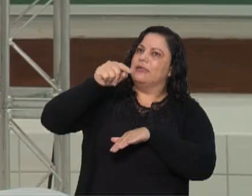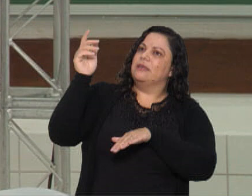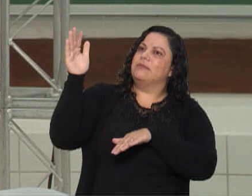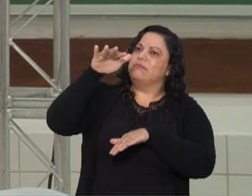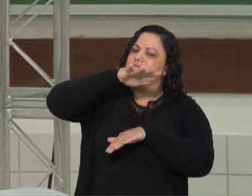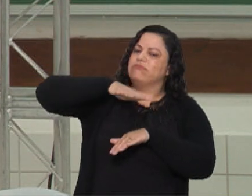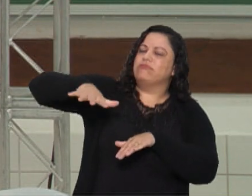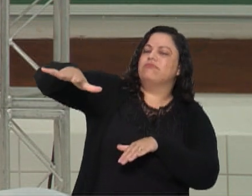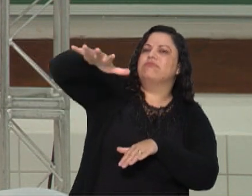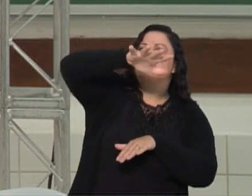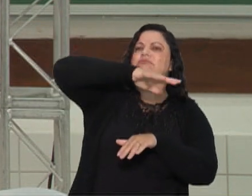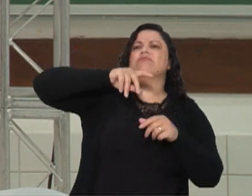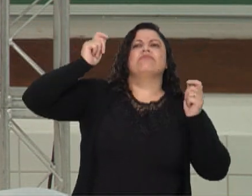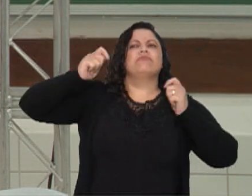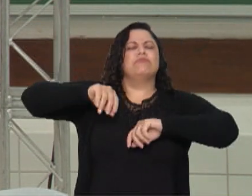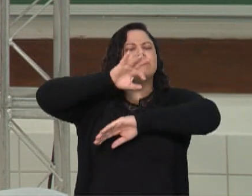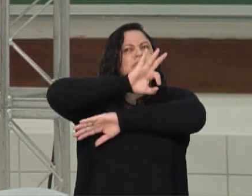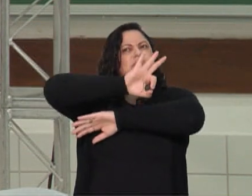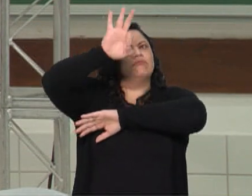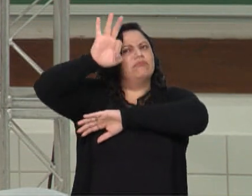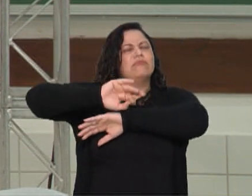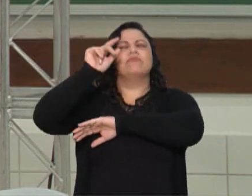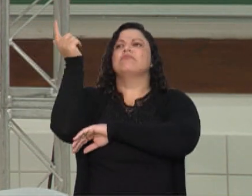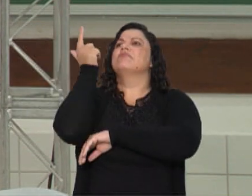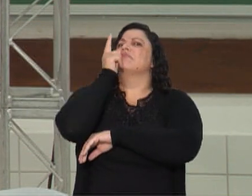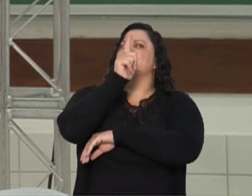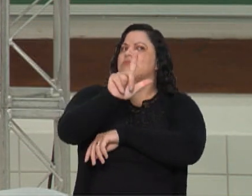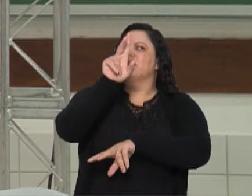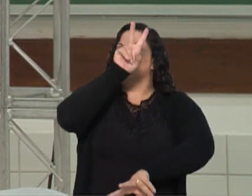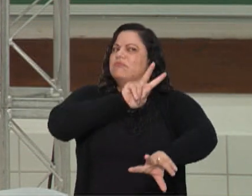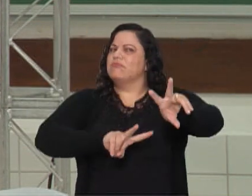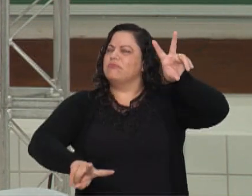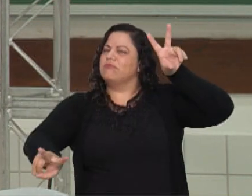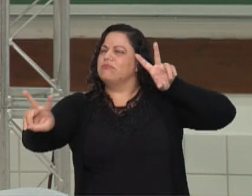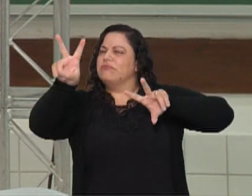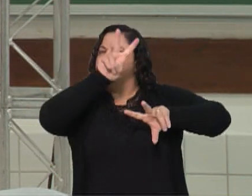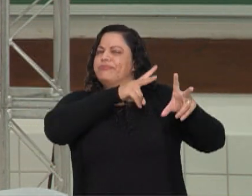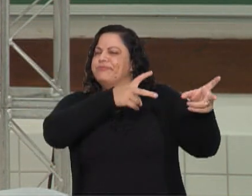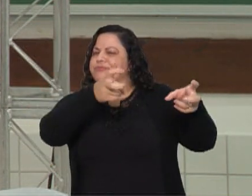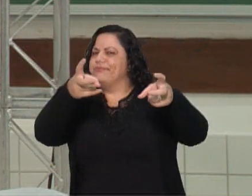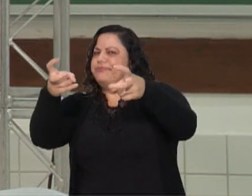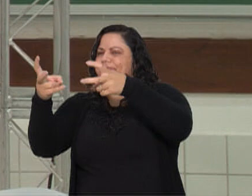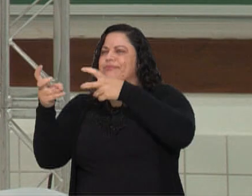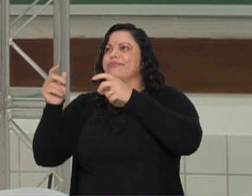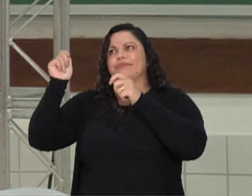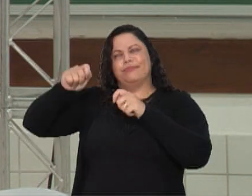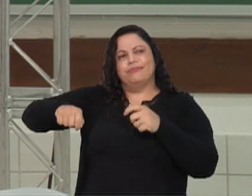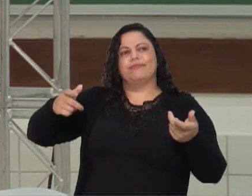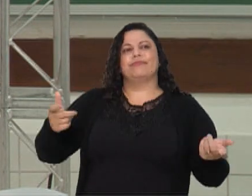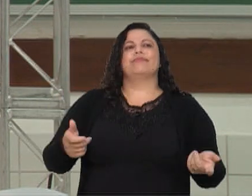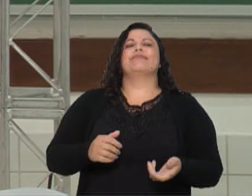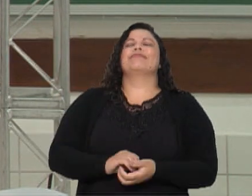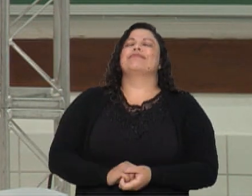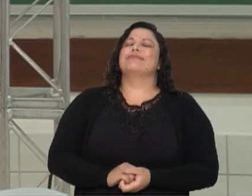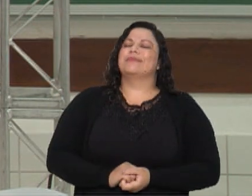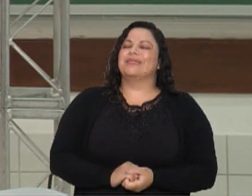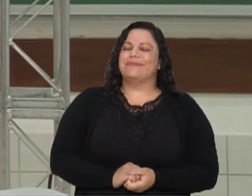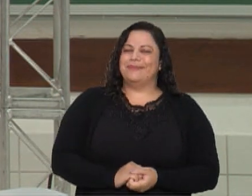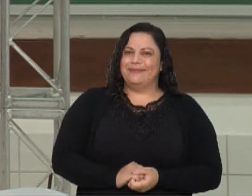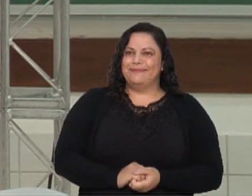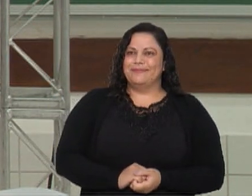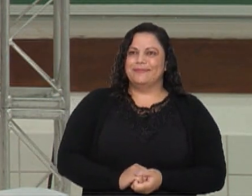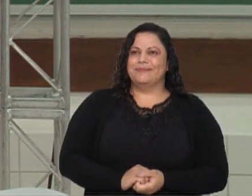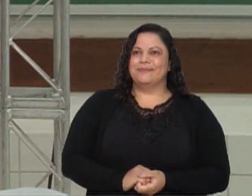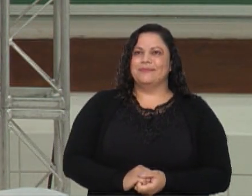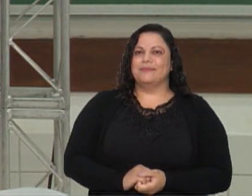arquiteta consiga, né, fazer essa visualização do Belvedere, que eles chamam, né? Muito bem. Vamos